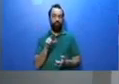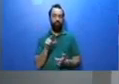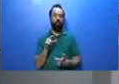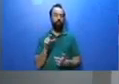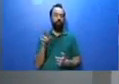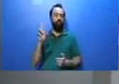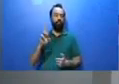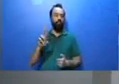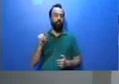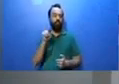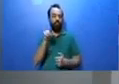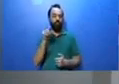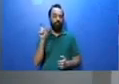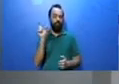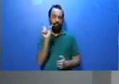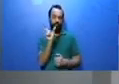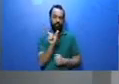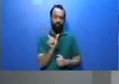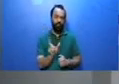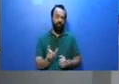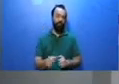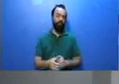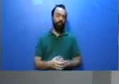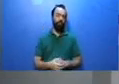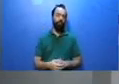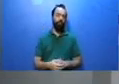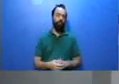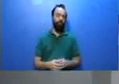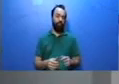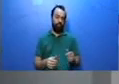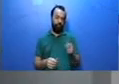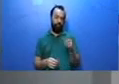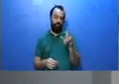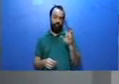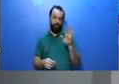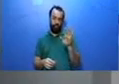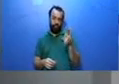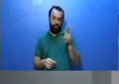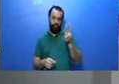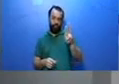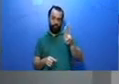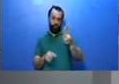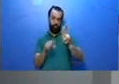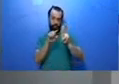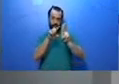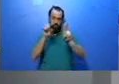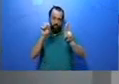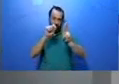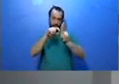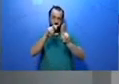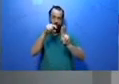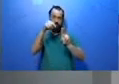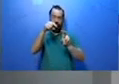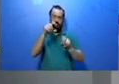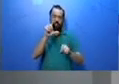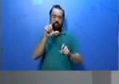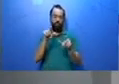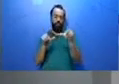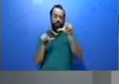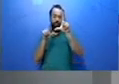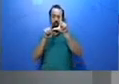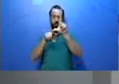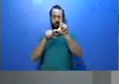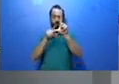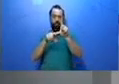vocês, pode, tá? Então, eu dei o recuo, o espaço, letra maiúscula, e vou iniciar o